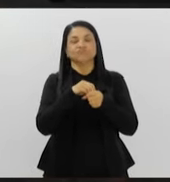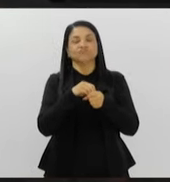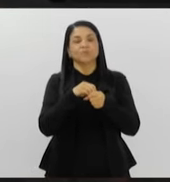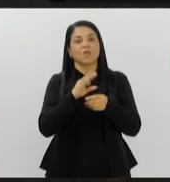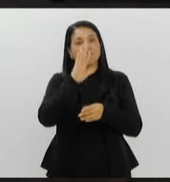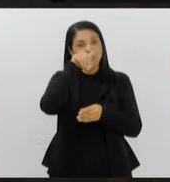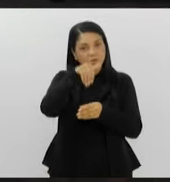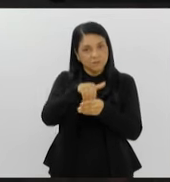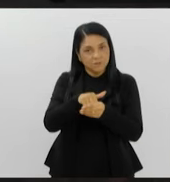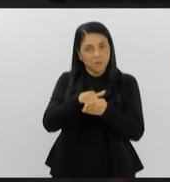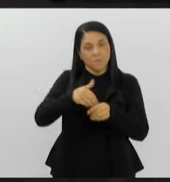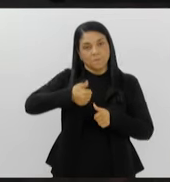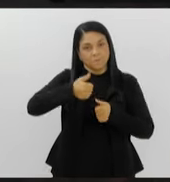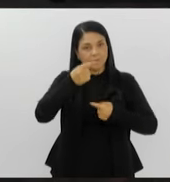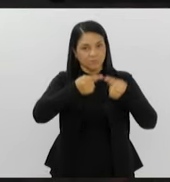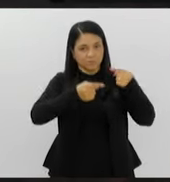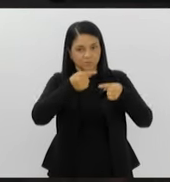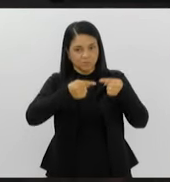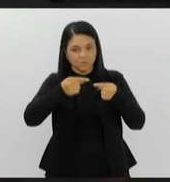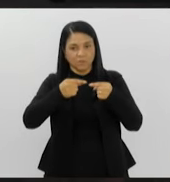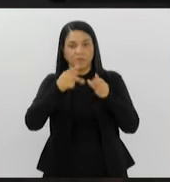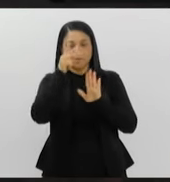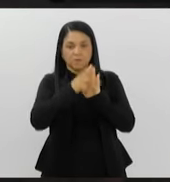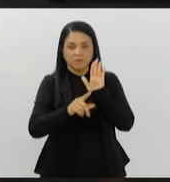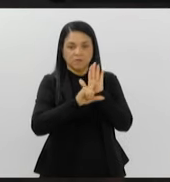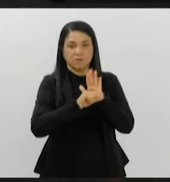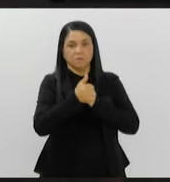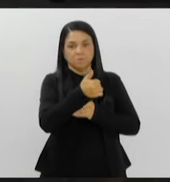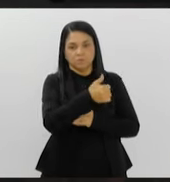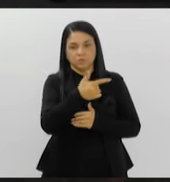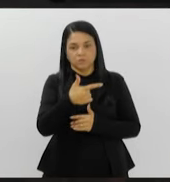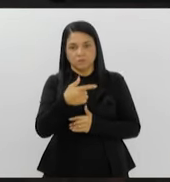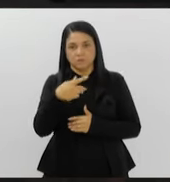em votação, em primeira discussão, projeto de lei número